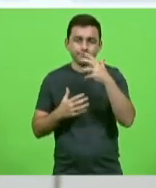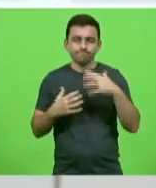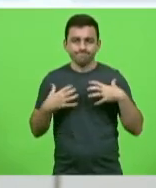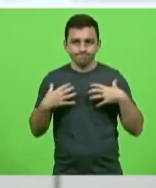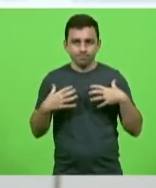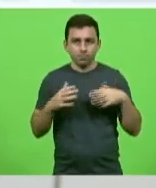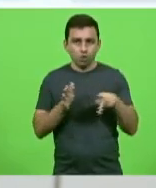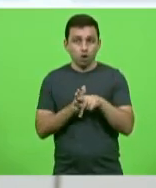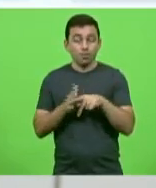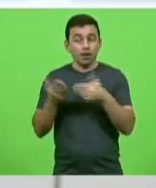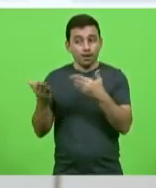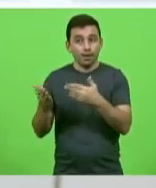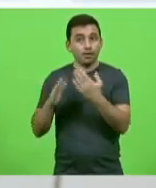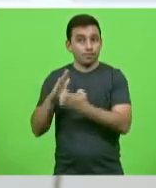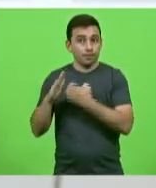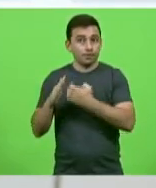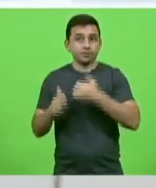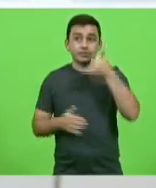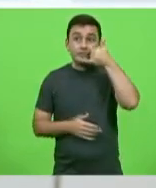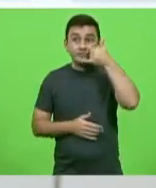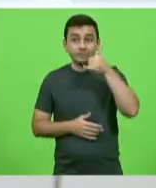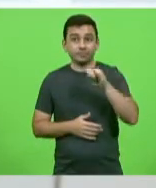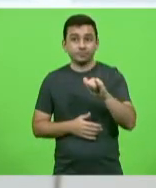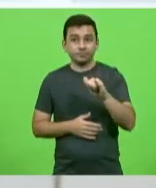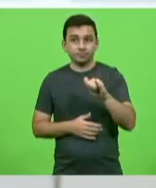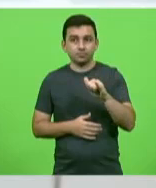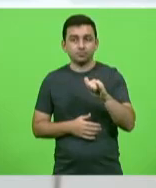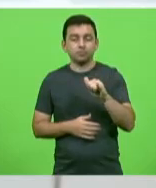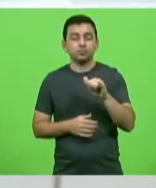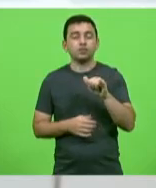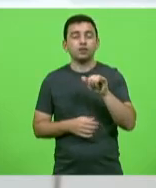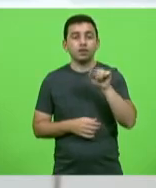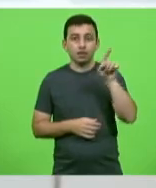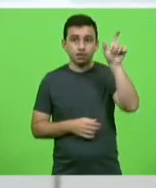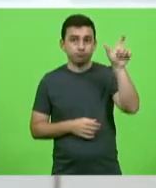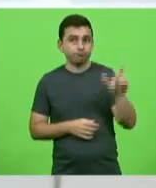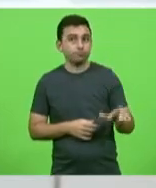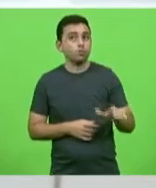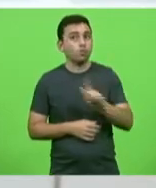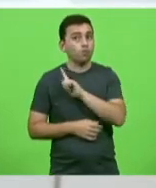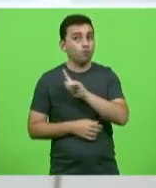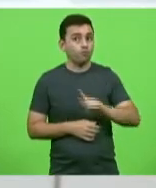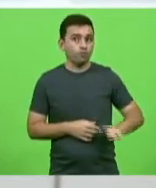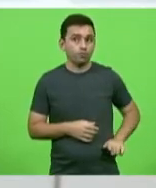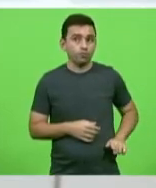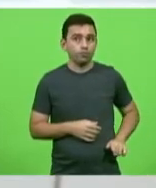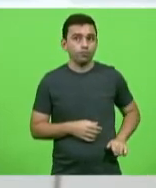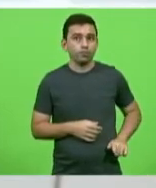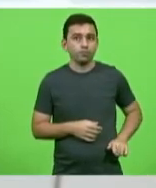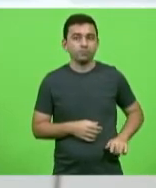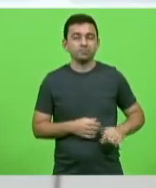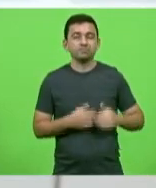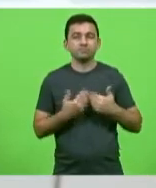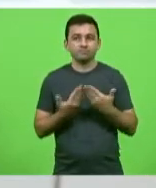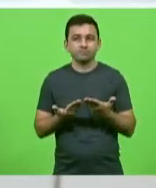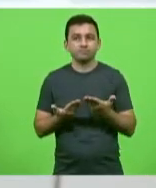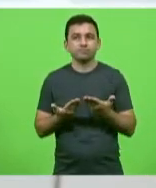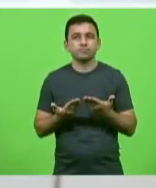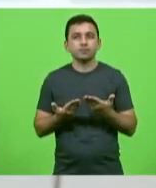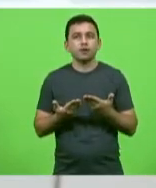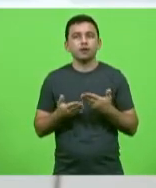meio da Intelbras encetado pelo próprio se o governador não considerar impossibilitou a posse